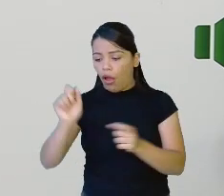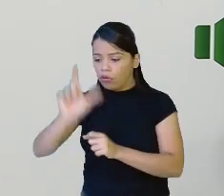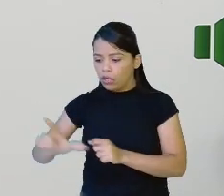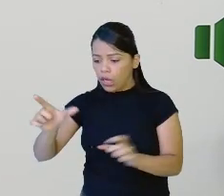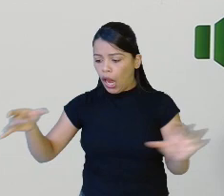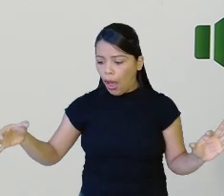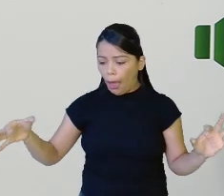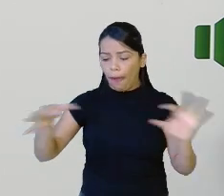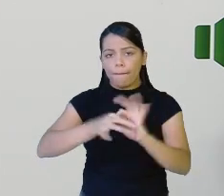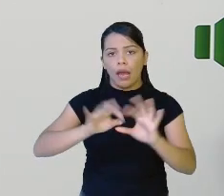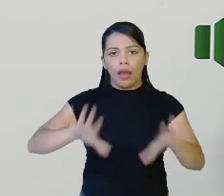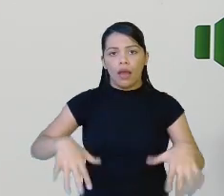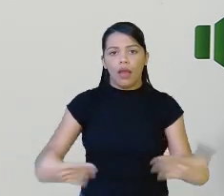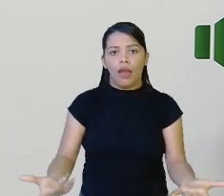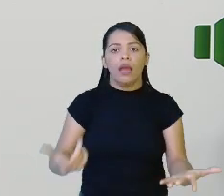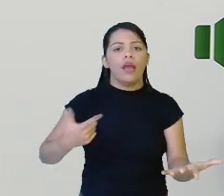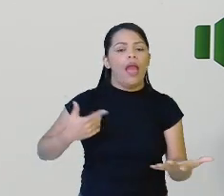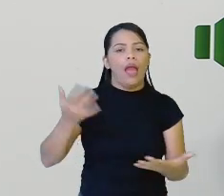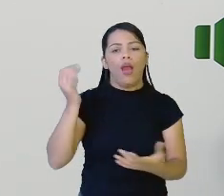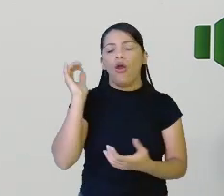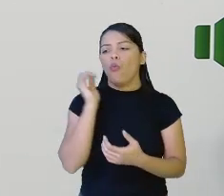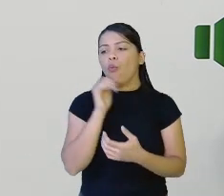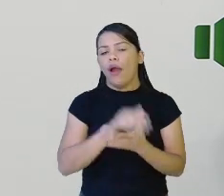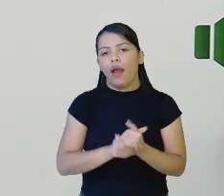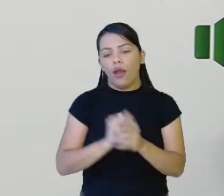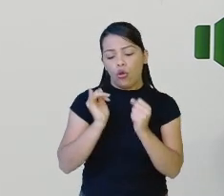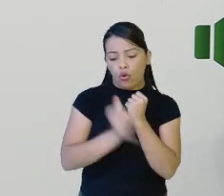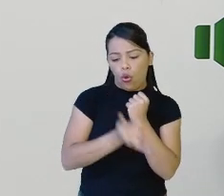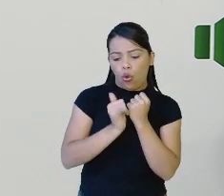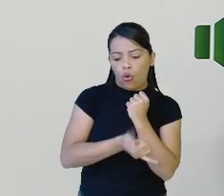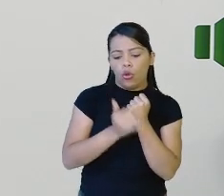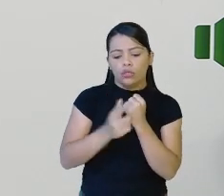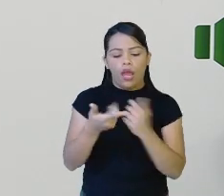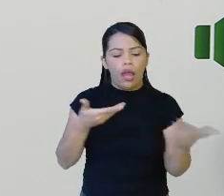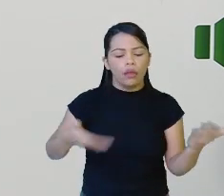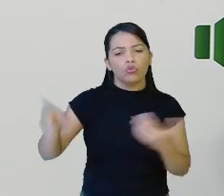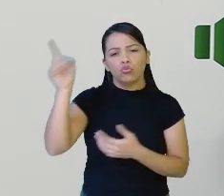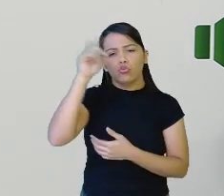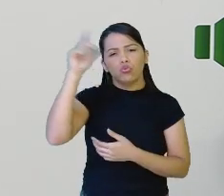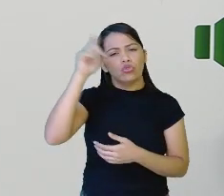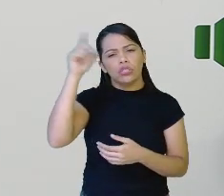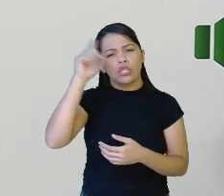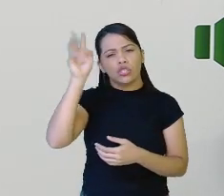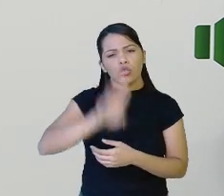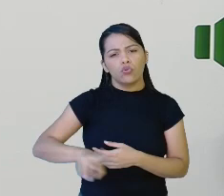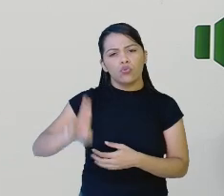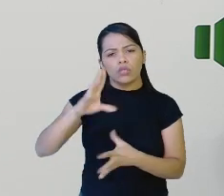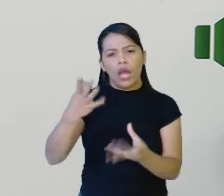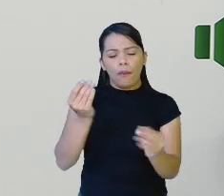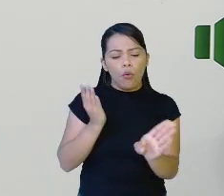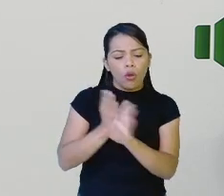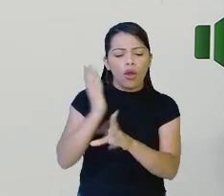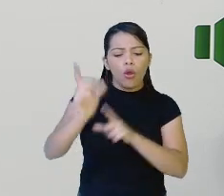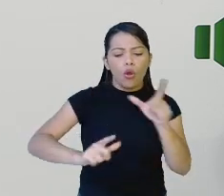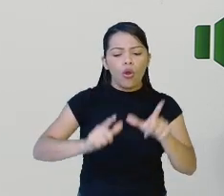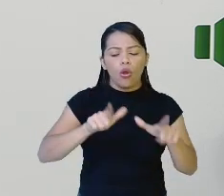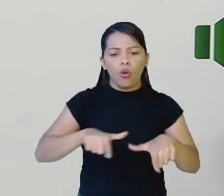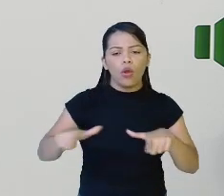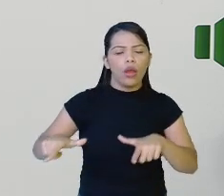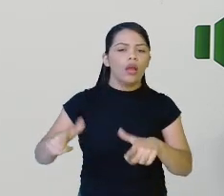da vida diária, cotidiana das pessoas, tá certo? É muito encontrada nos meios de comunicação,